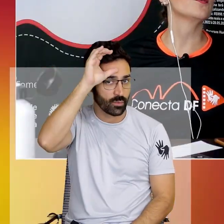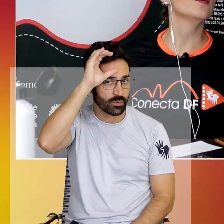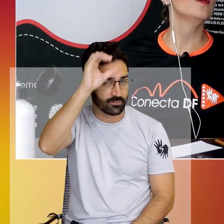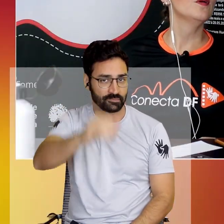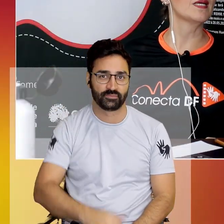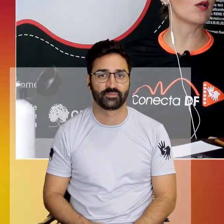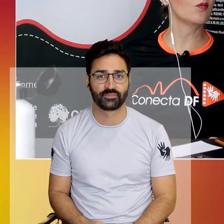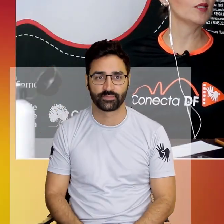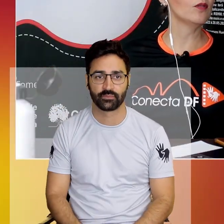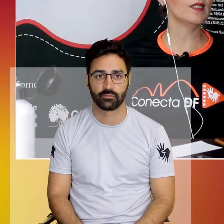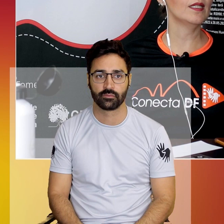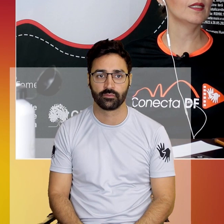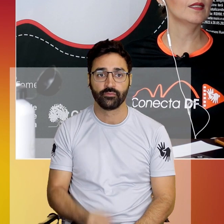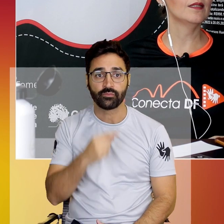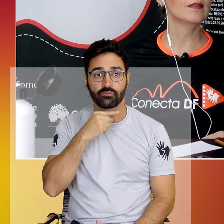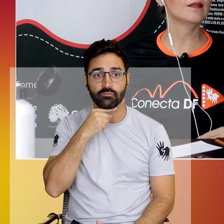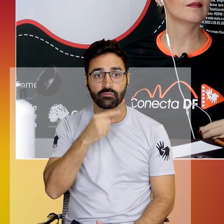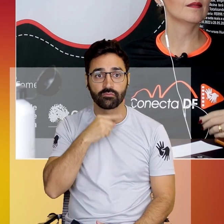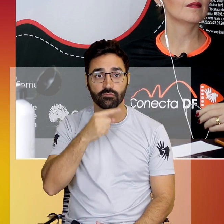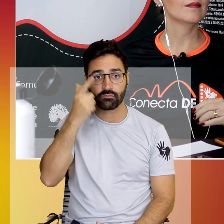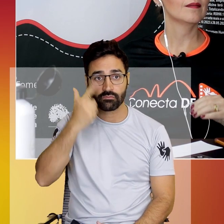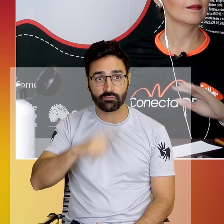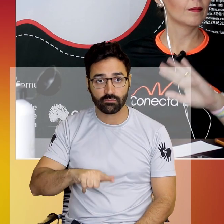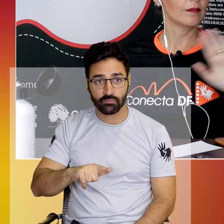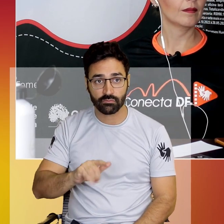Ótimo. Mais alguma dúvida?